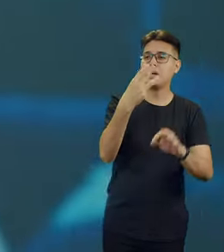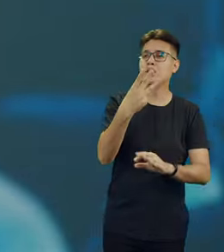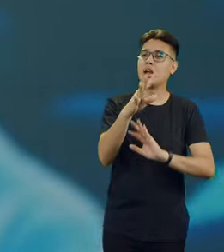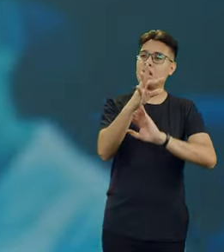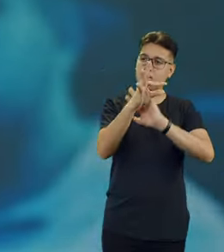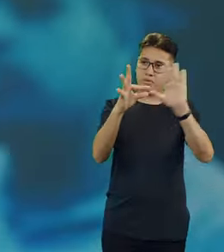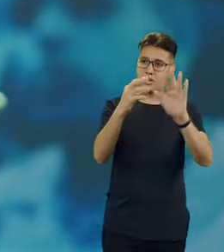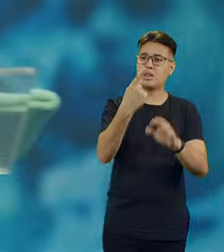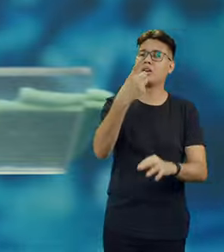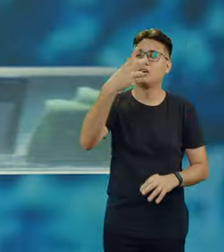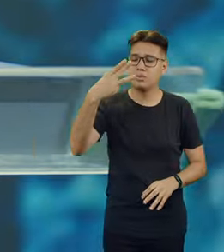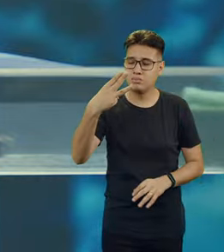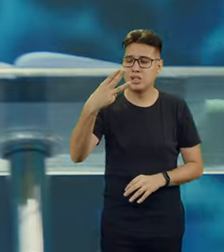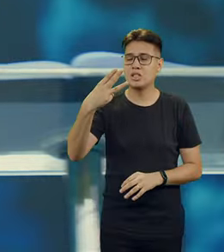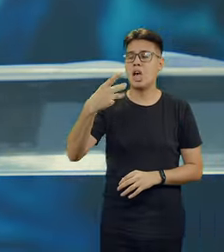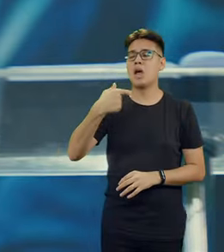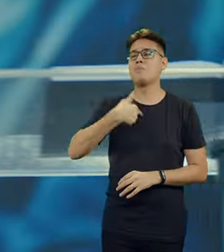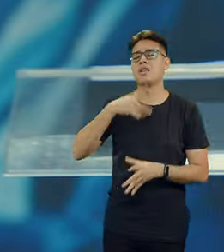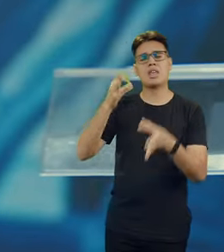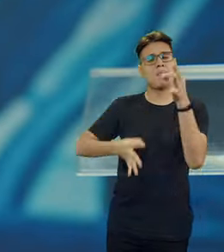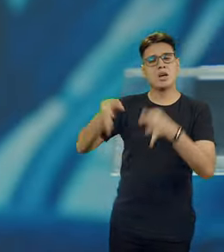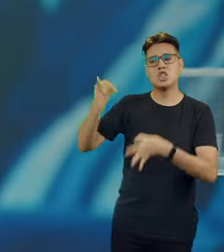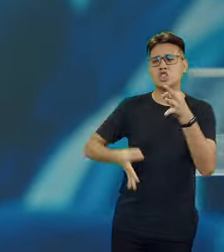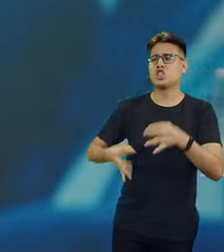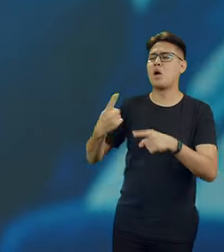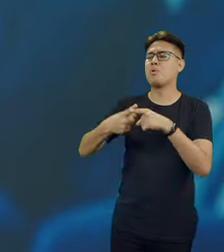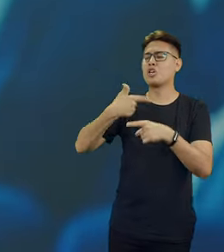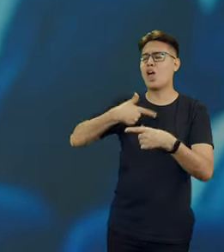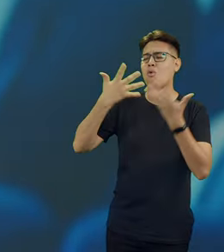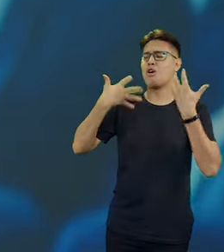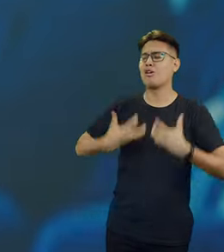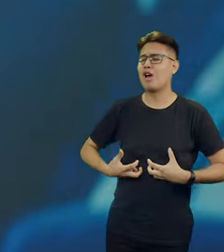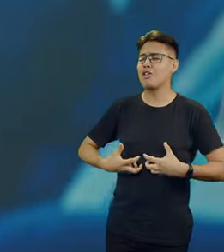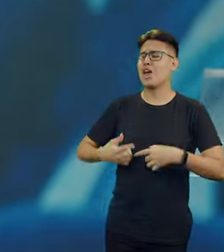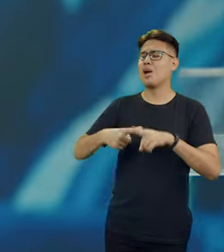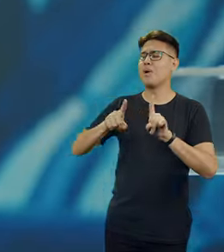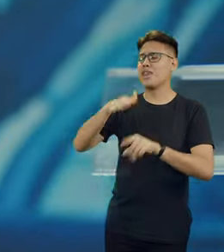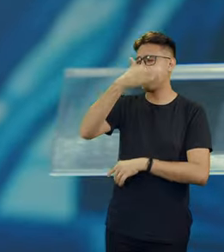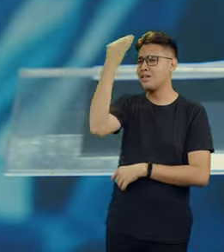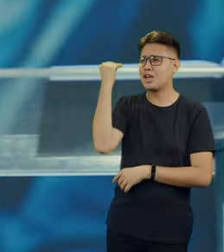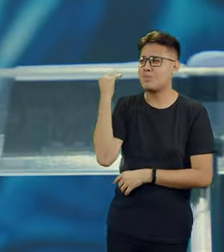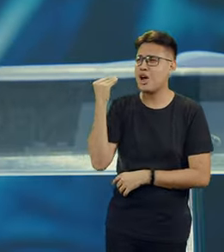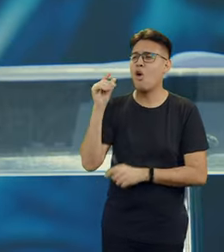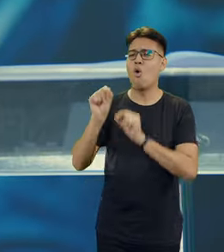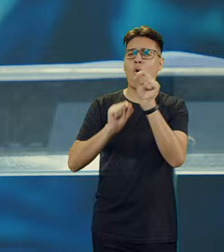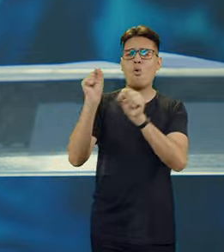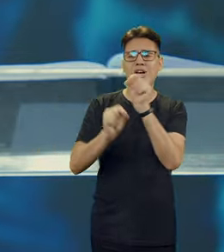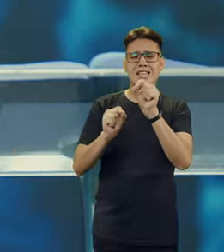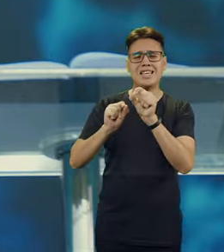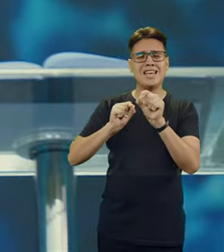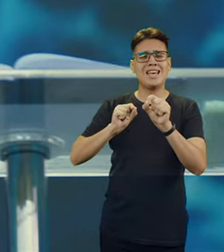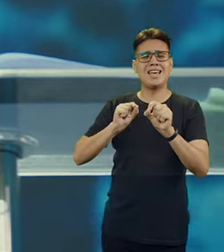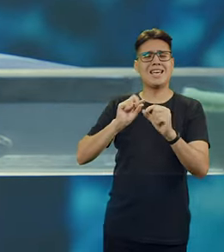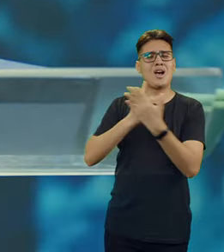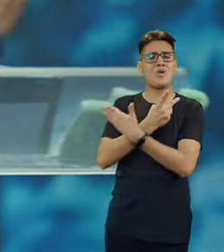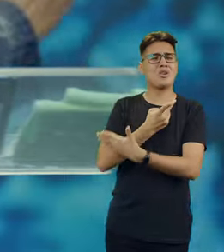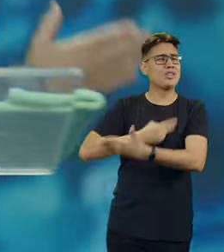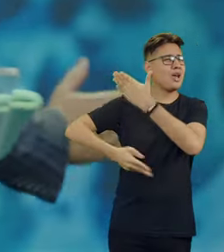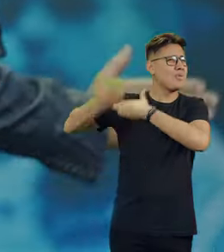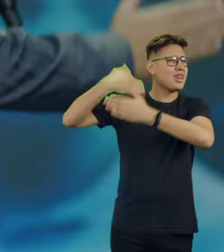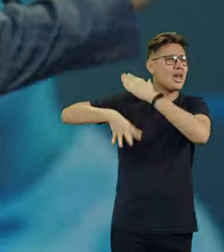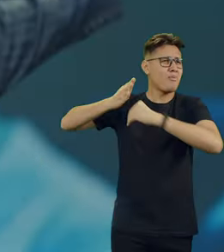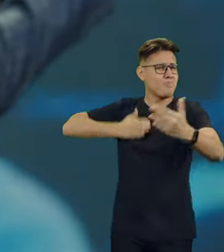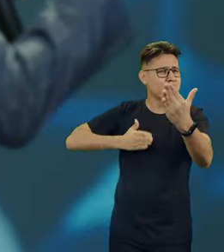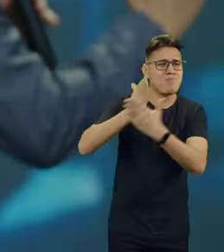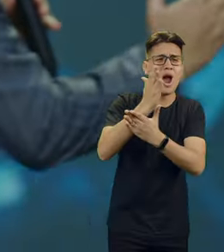que haja alcançado, mas uma coisa é que, esquecendo-me das coisas que para trás ficam, avanço para